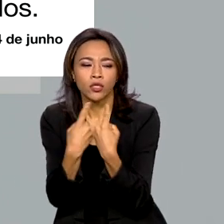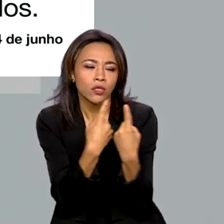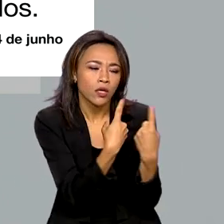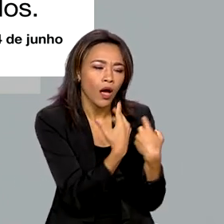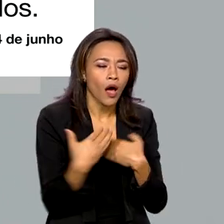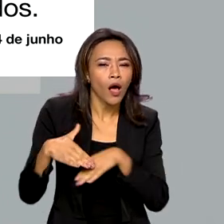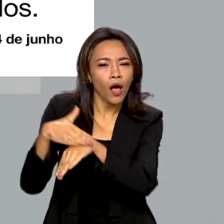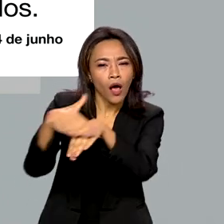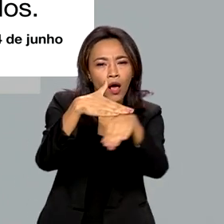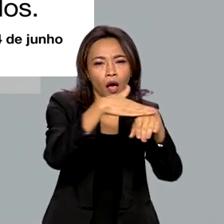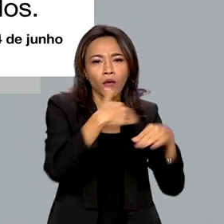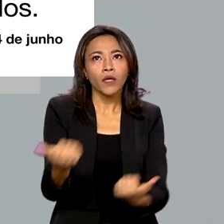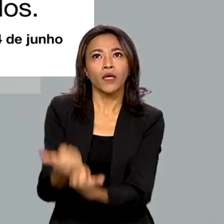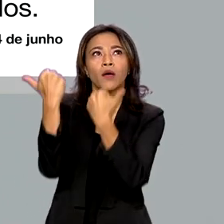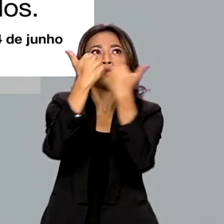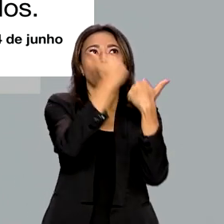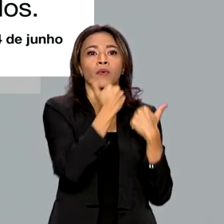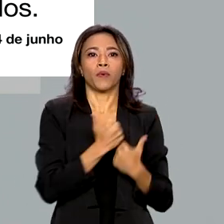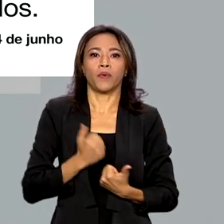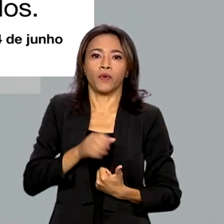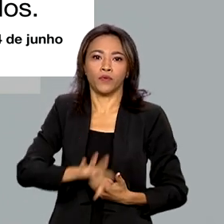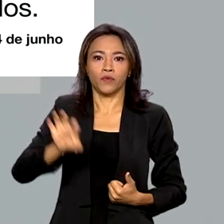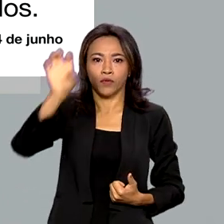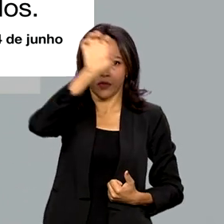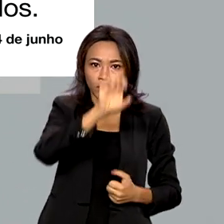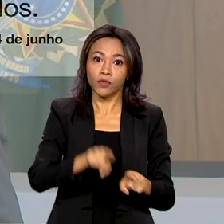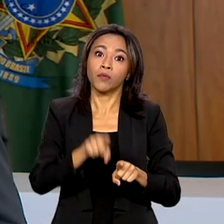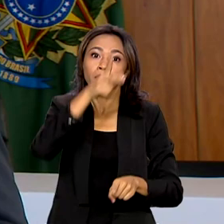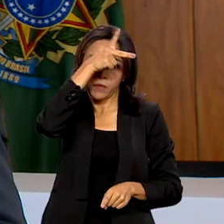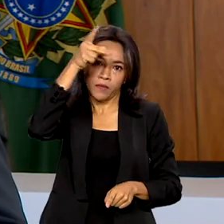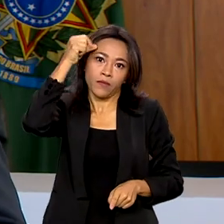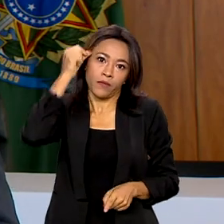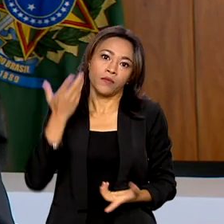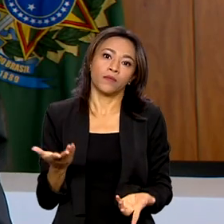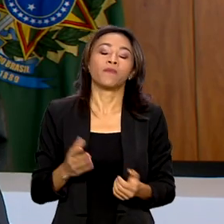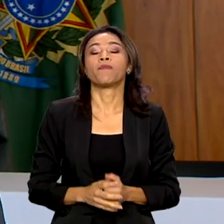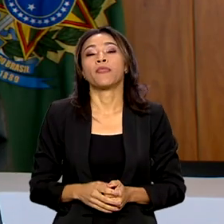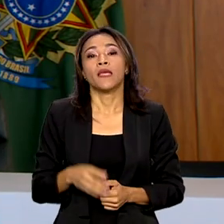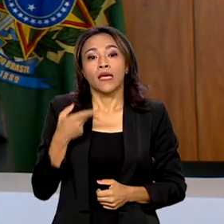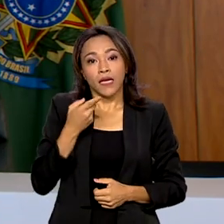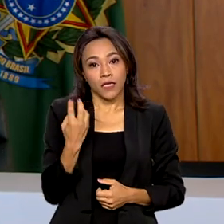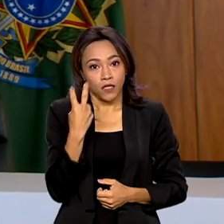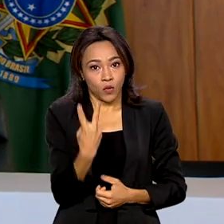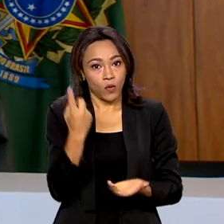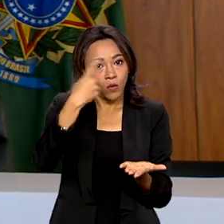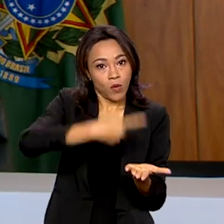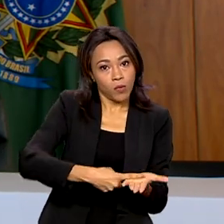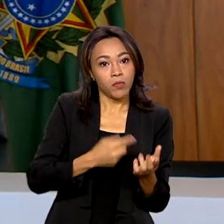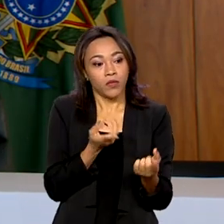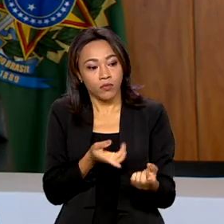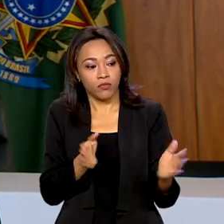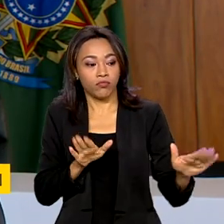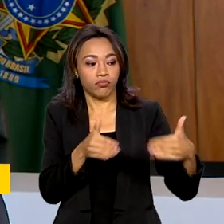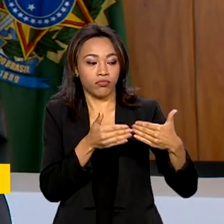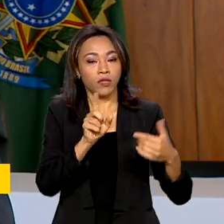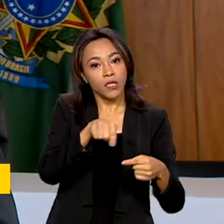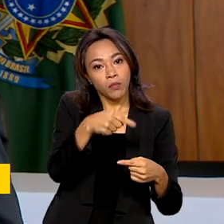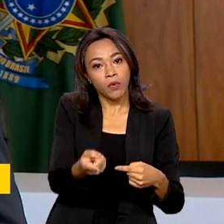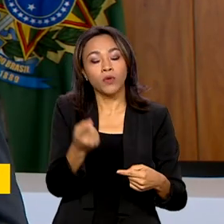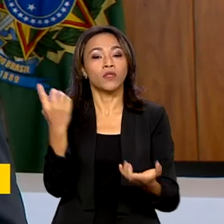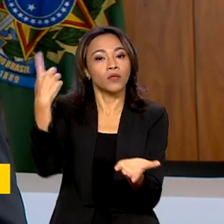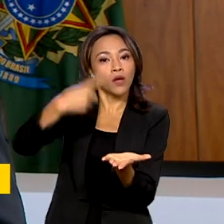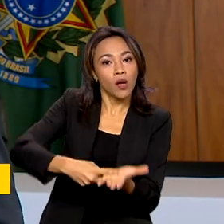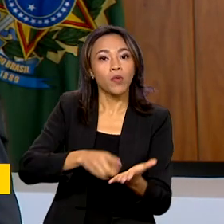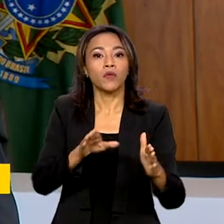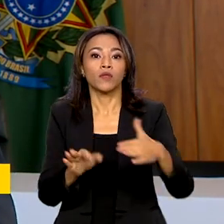conjunto com o governadores e Prefeito nessas duas agenda esses dois compromissos com prefeitos e também com o empresários setor varejistas